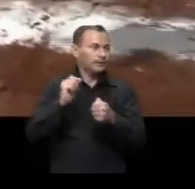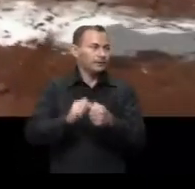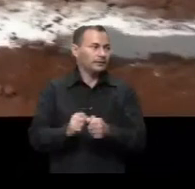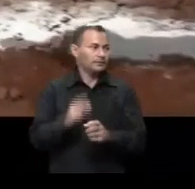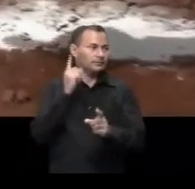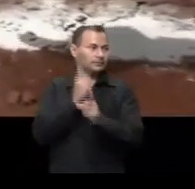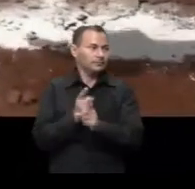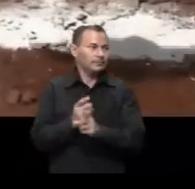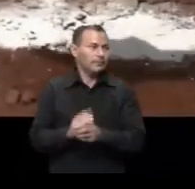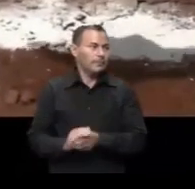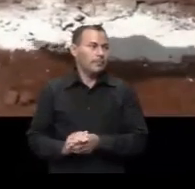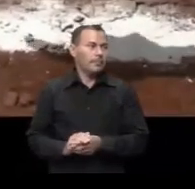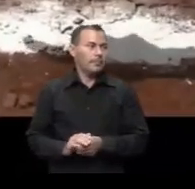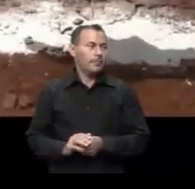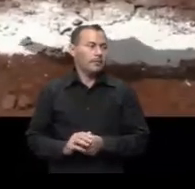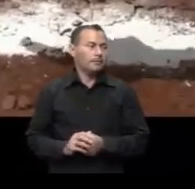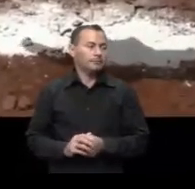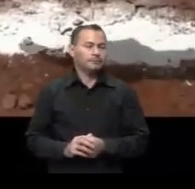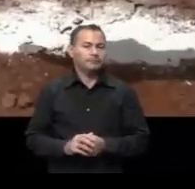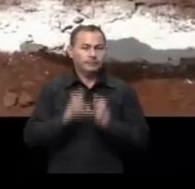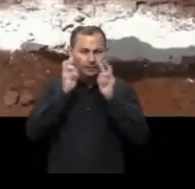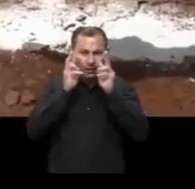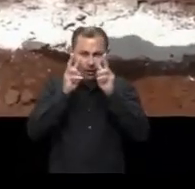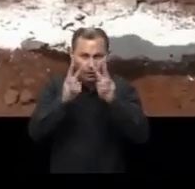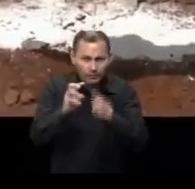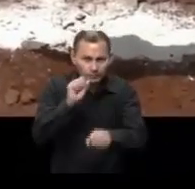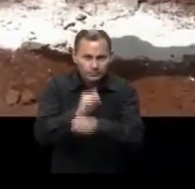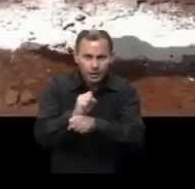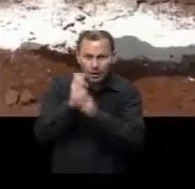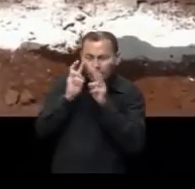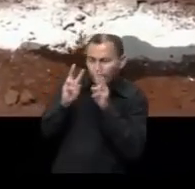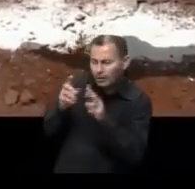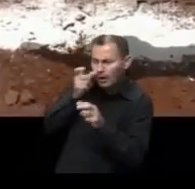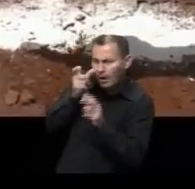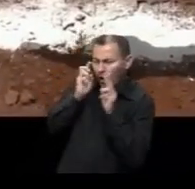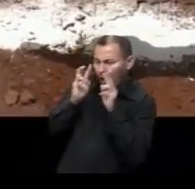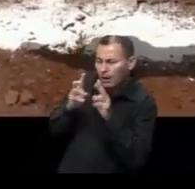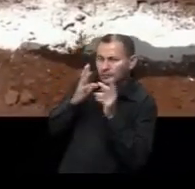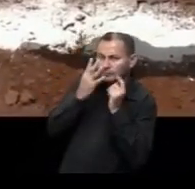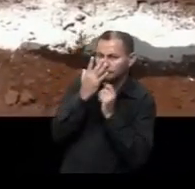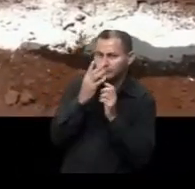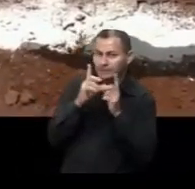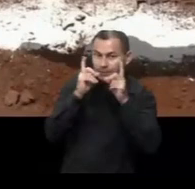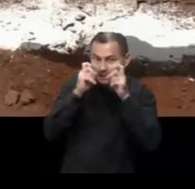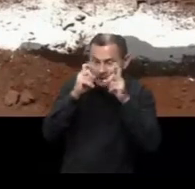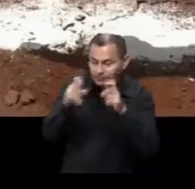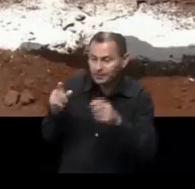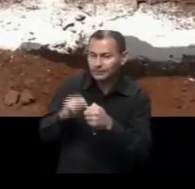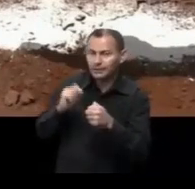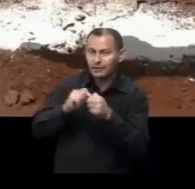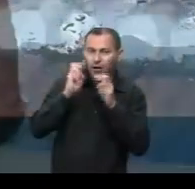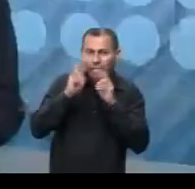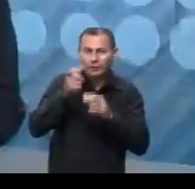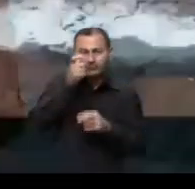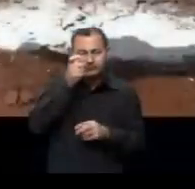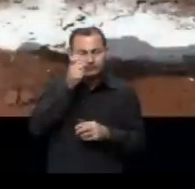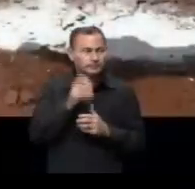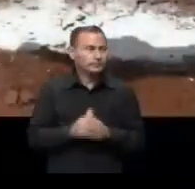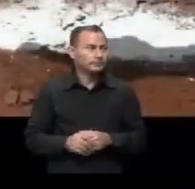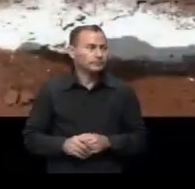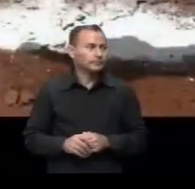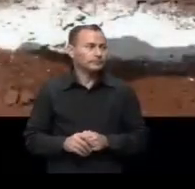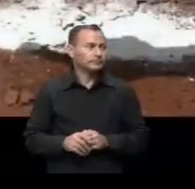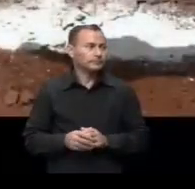a localização do... Então, olha só, pausa um pouquinho o vídeo, observa que interessante. A gente fez, olha ali no vídeo, que a gente